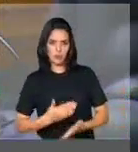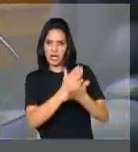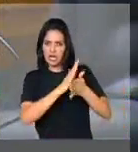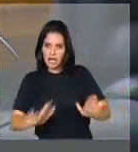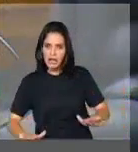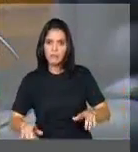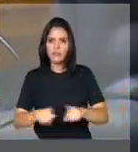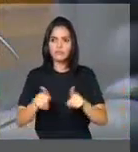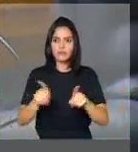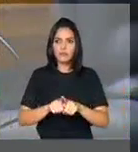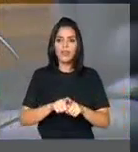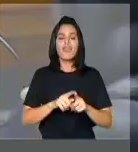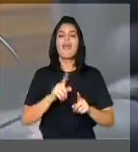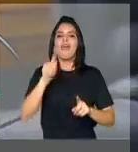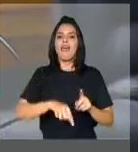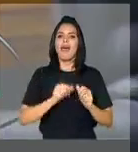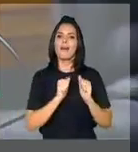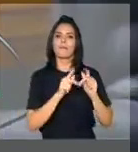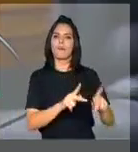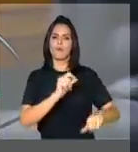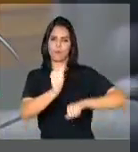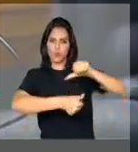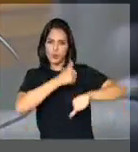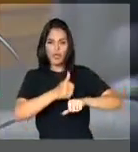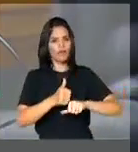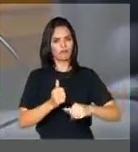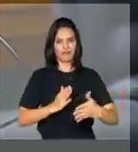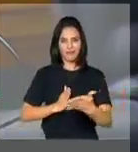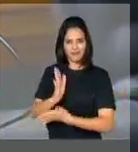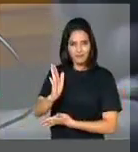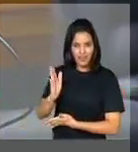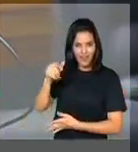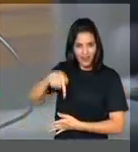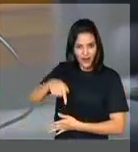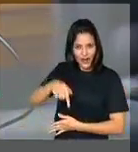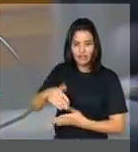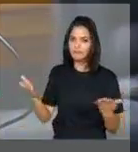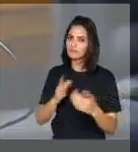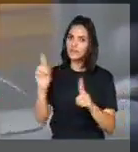vencedor nessas eleições. A partir de agora, nós estamos fazendo campanha para Haddad.